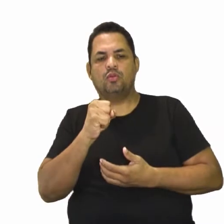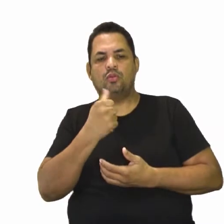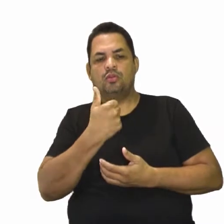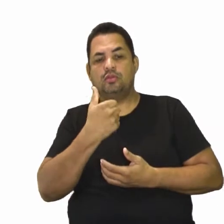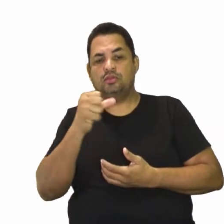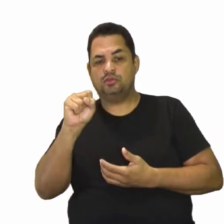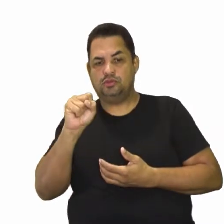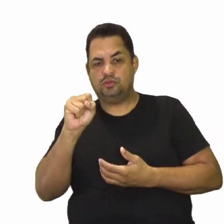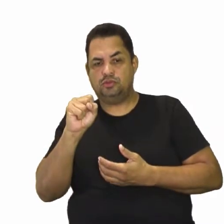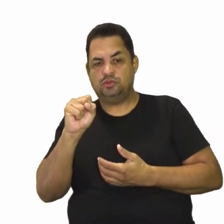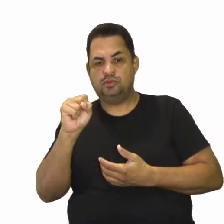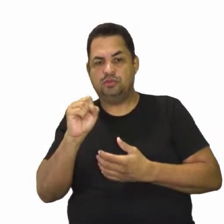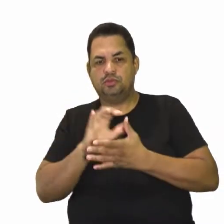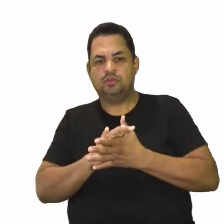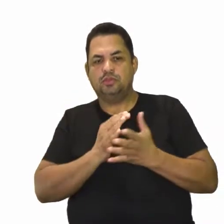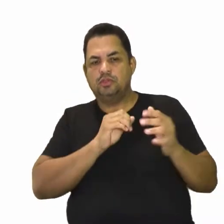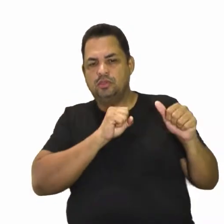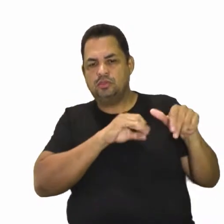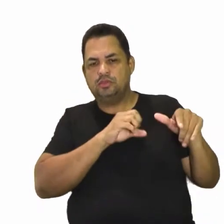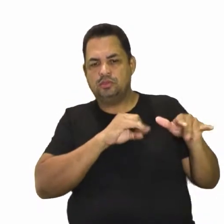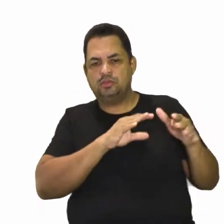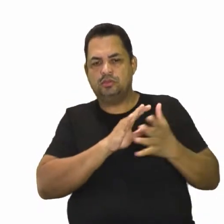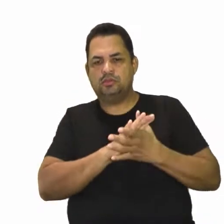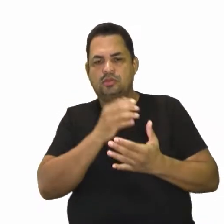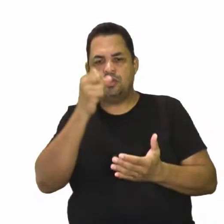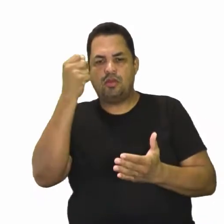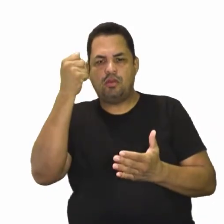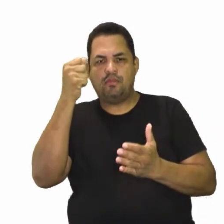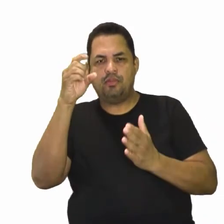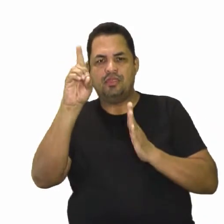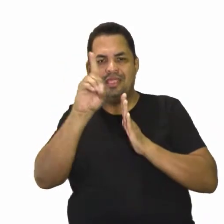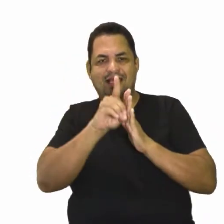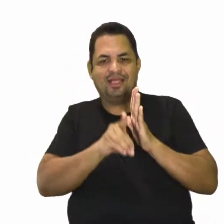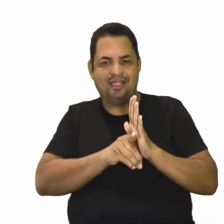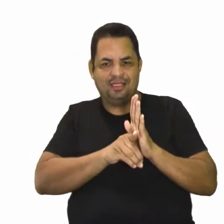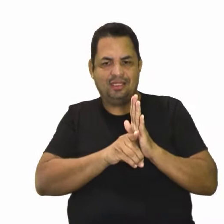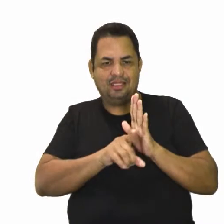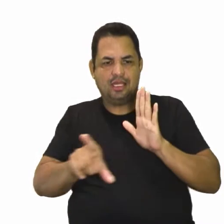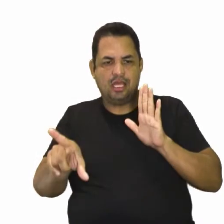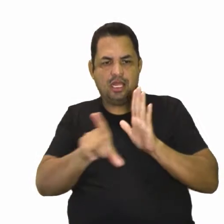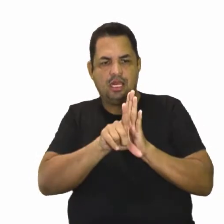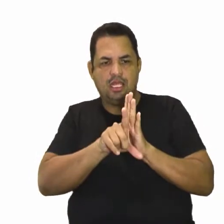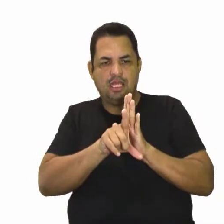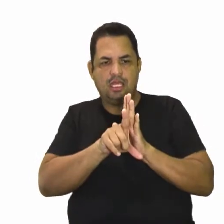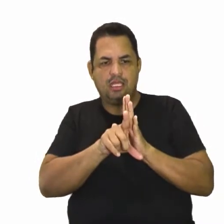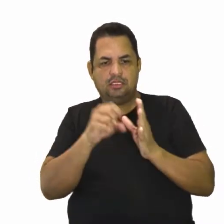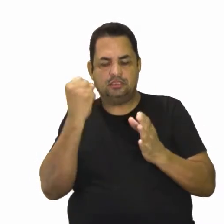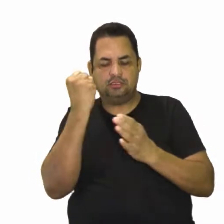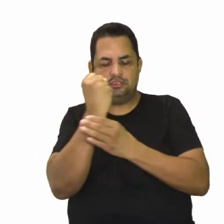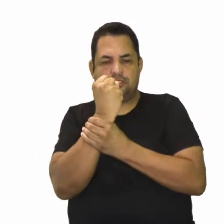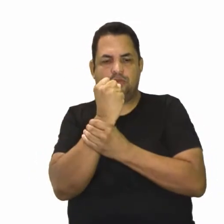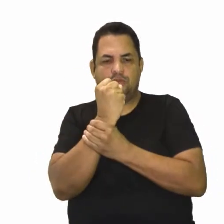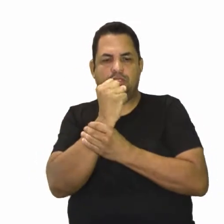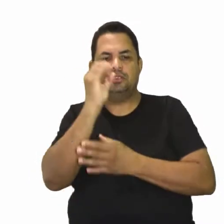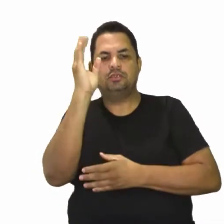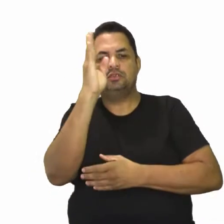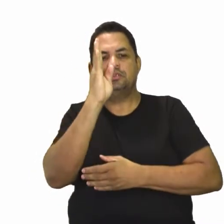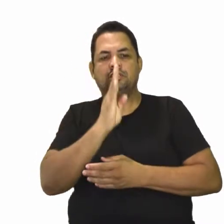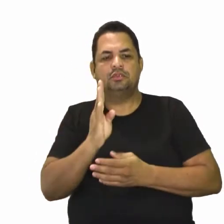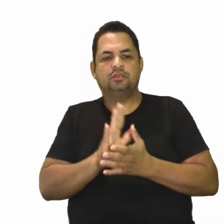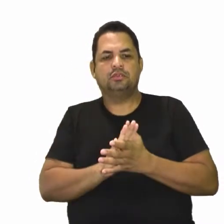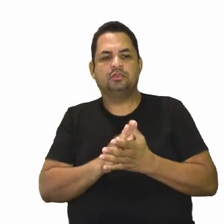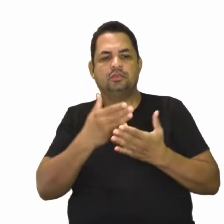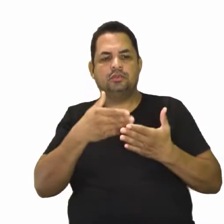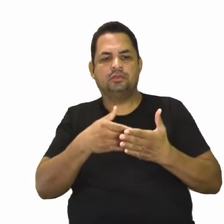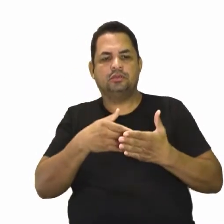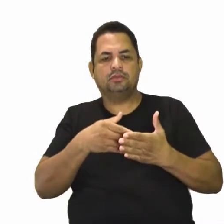Segurança Nacional. É decretada a Lei de Segurança Nacional. Exílio e a pena de morte nos casos